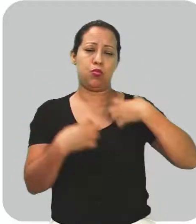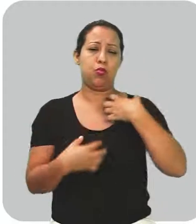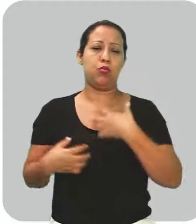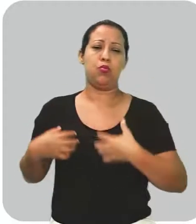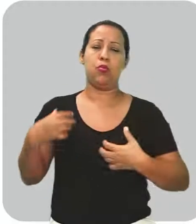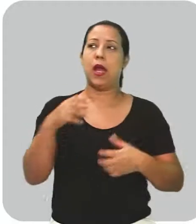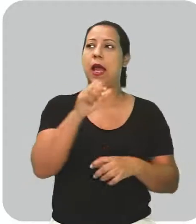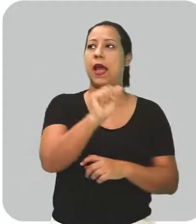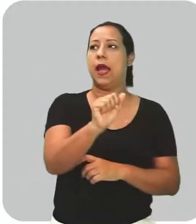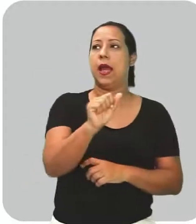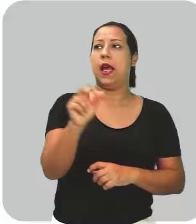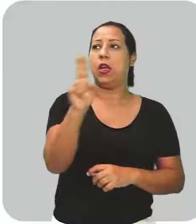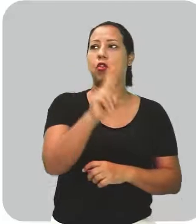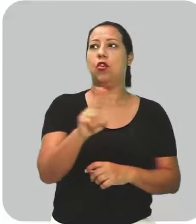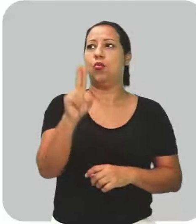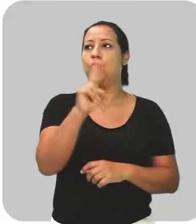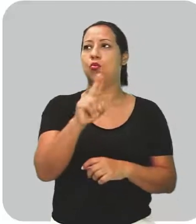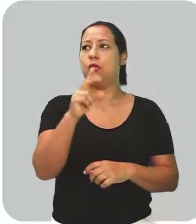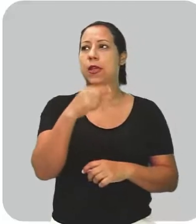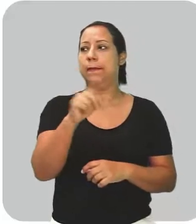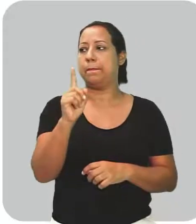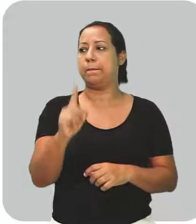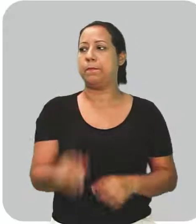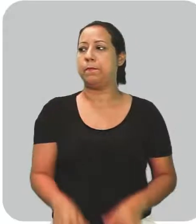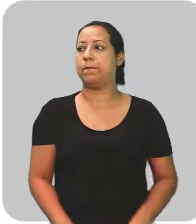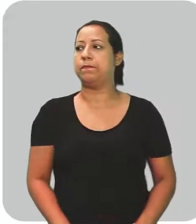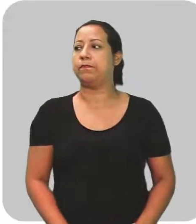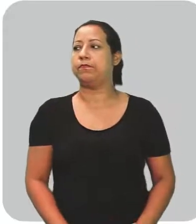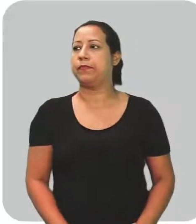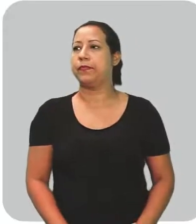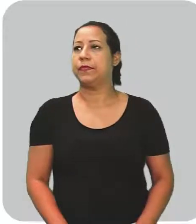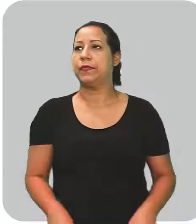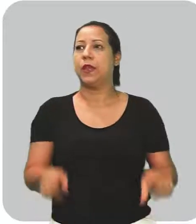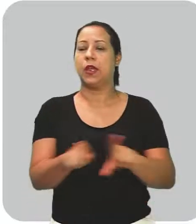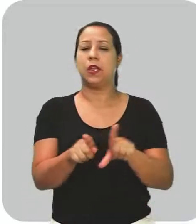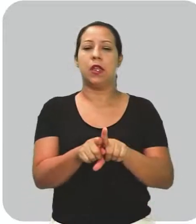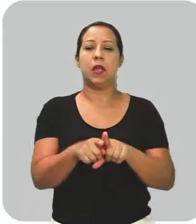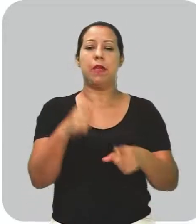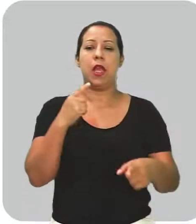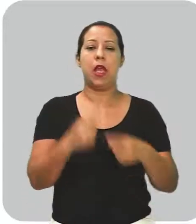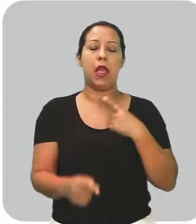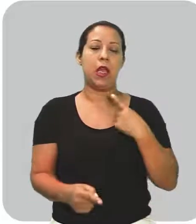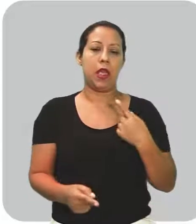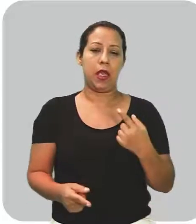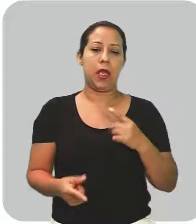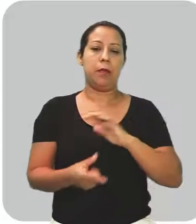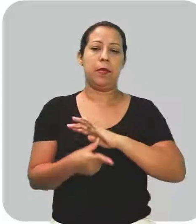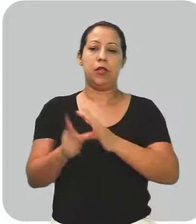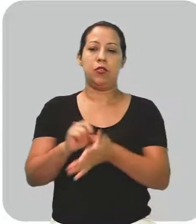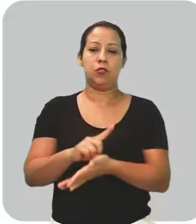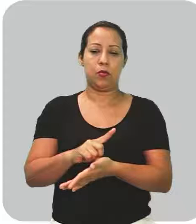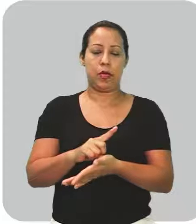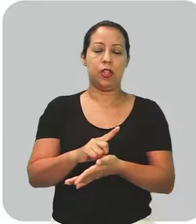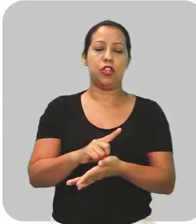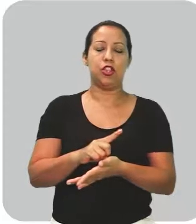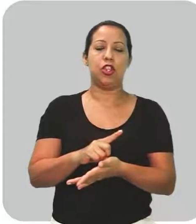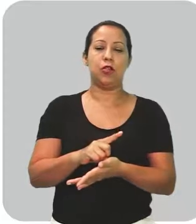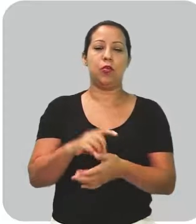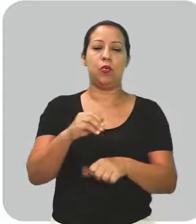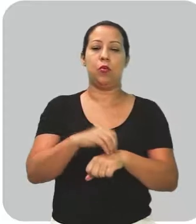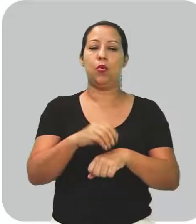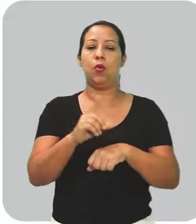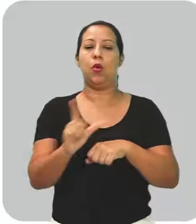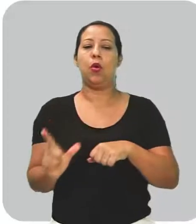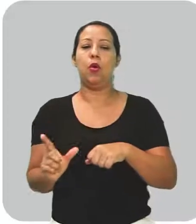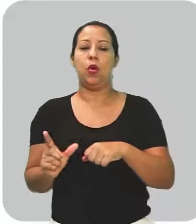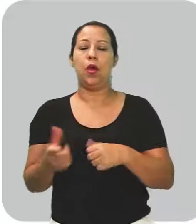melancolia. Também é proibido antes de lugares que não admitem o artigo a. Fui